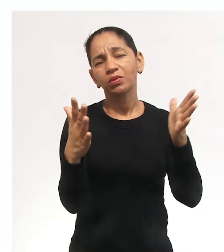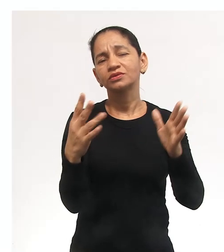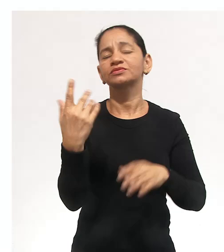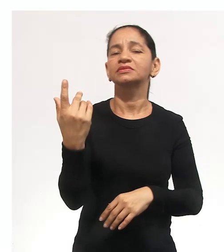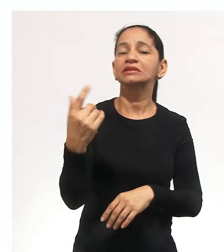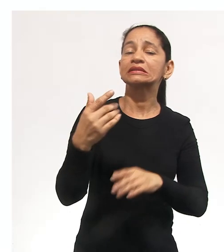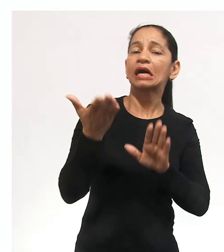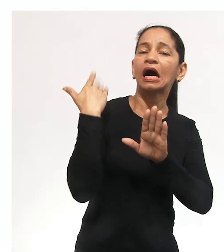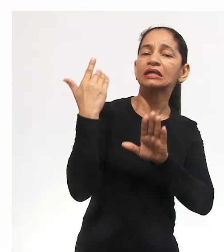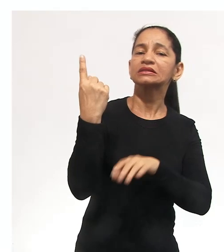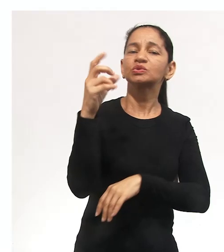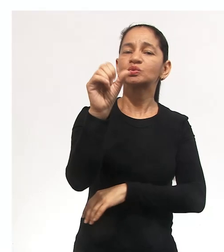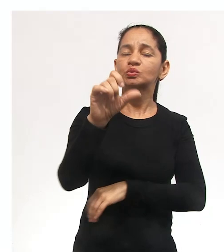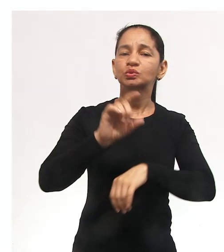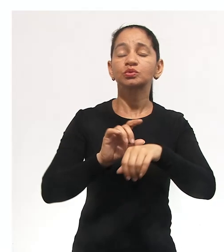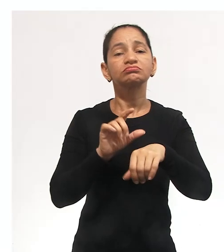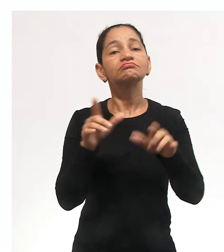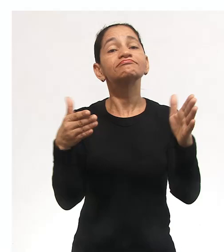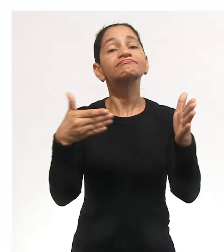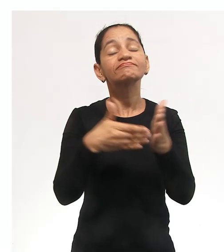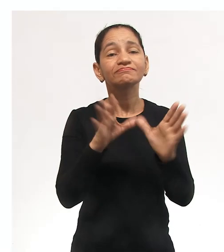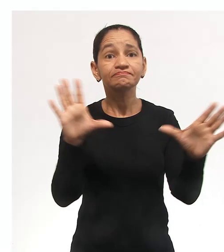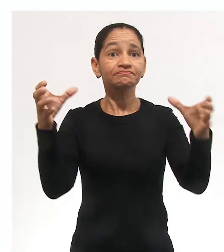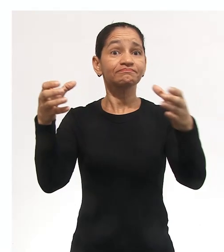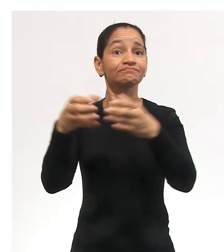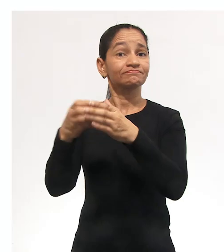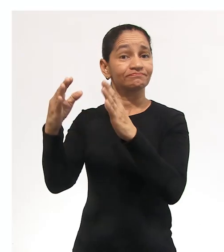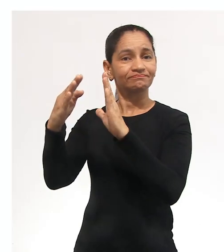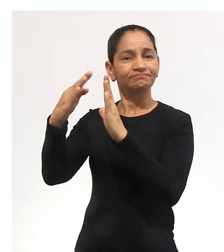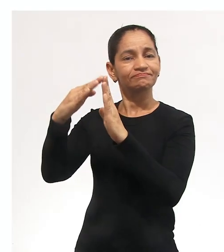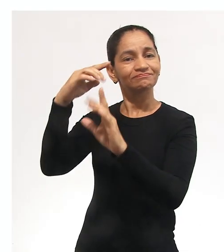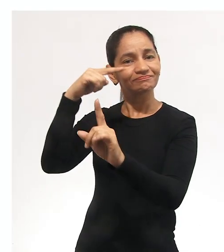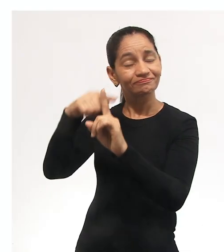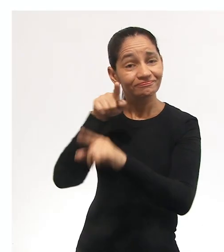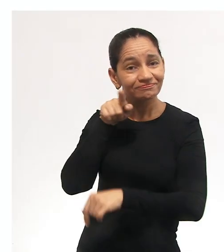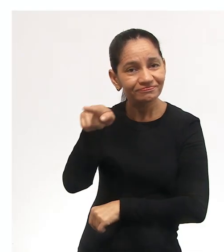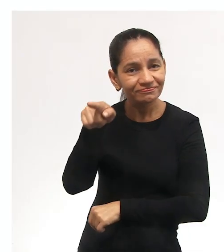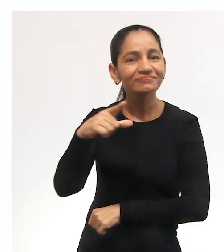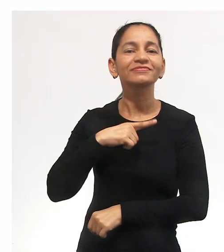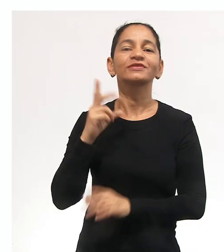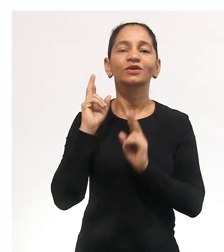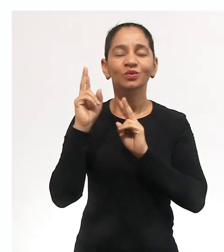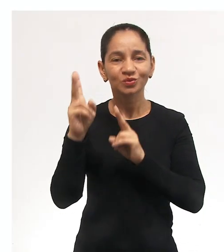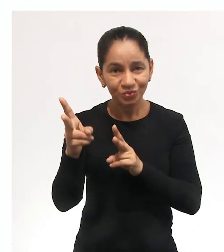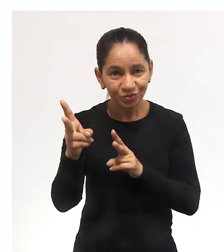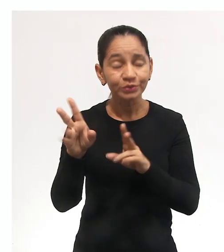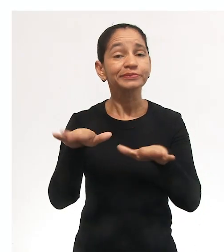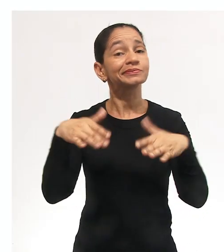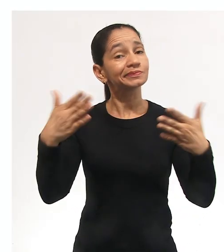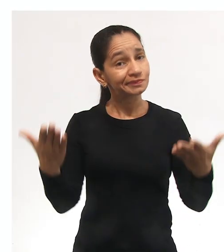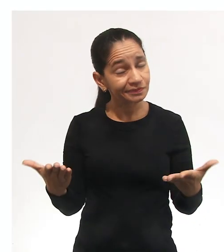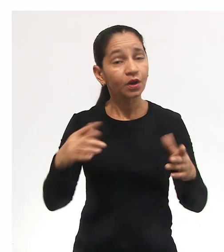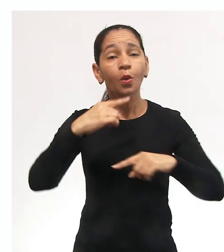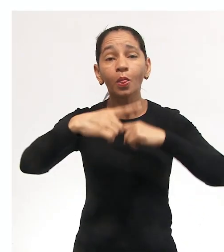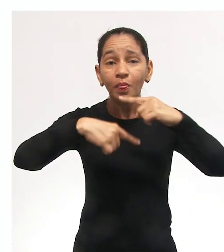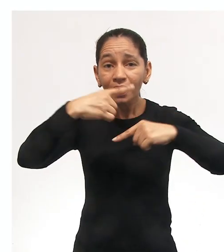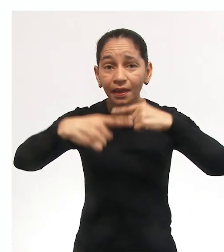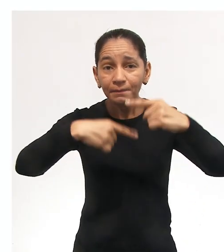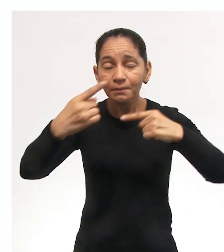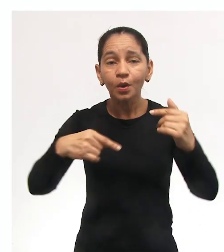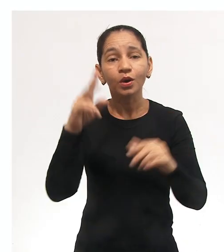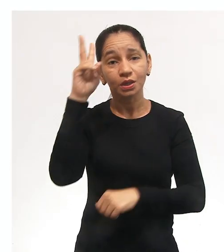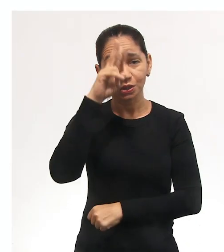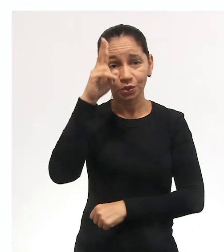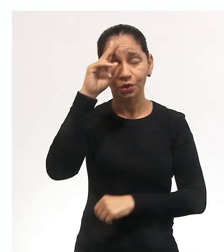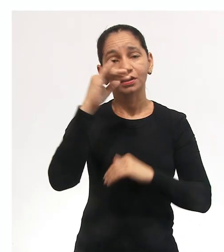restrita, principalmente aos clérigos. No Renascimento e século XVII, a